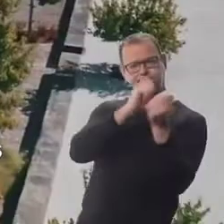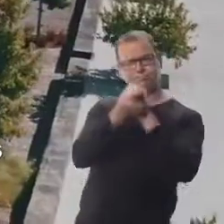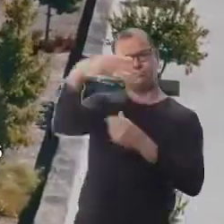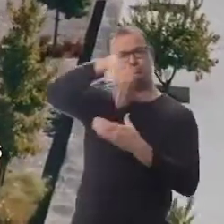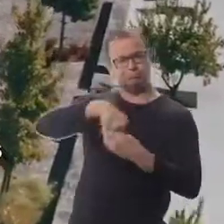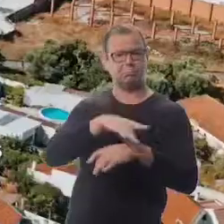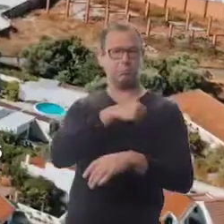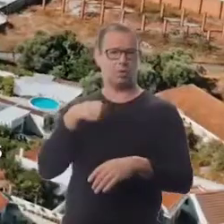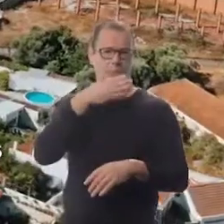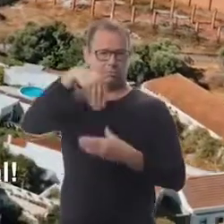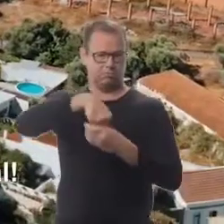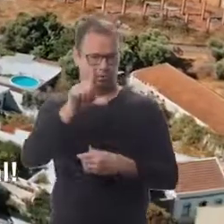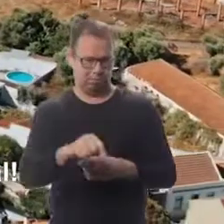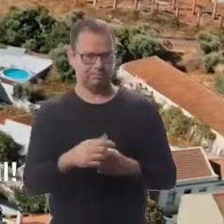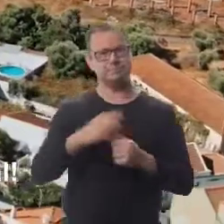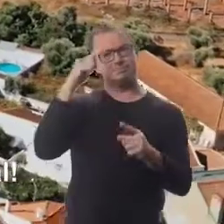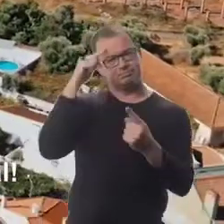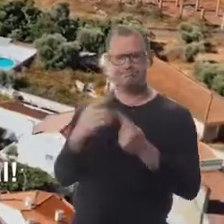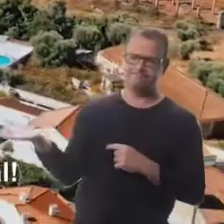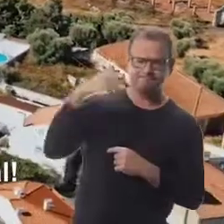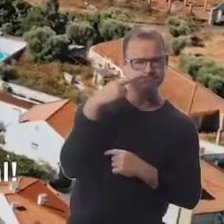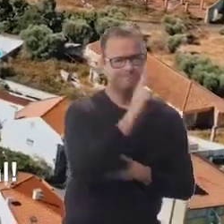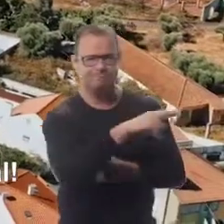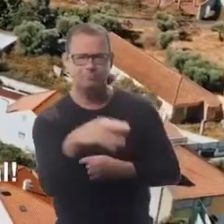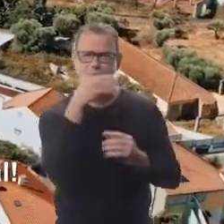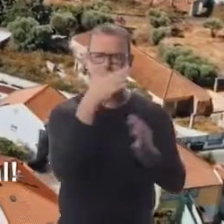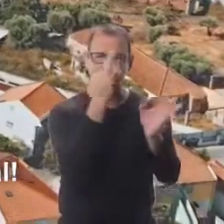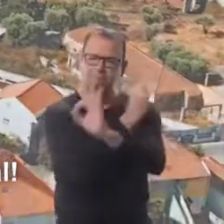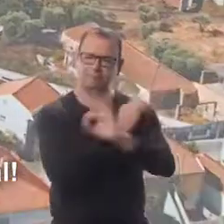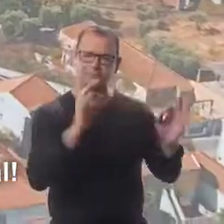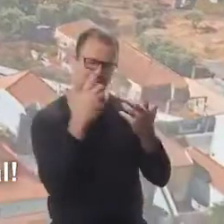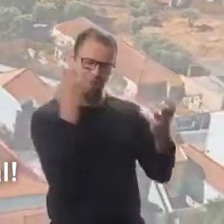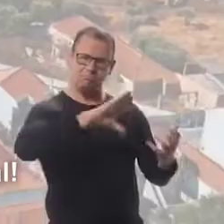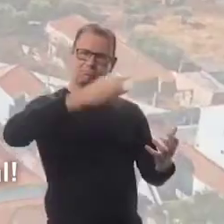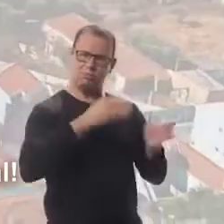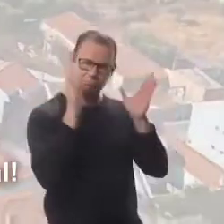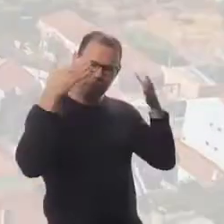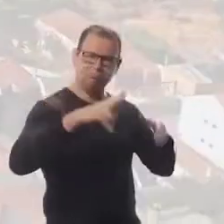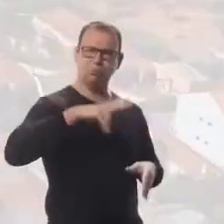médicos da companhia. Venha conhecer o maravilhoso universo dos comboios em Portugal!